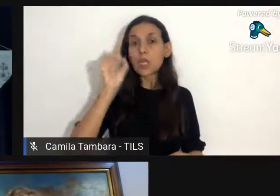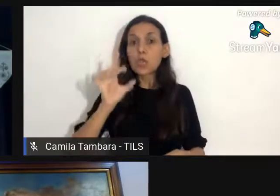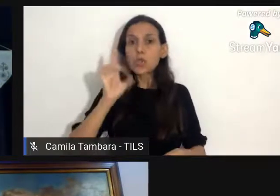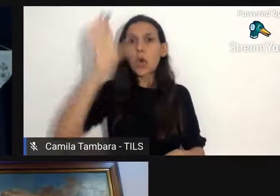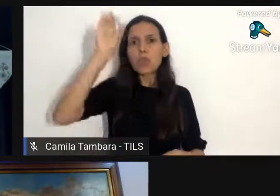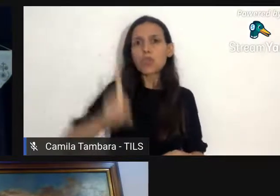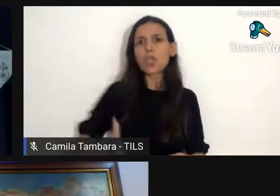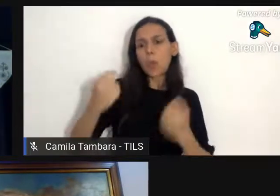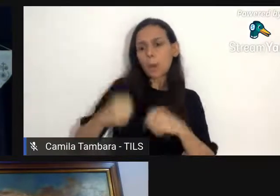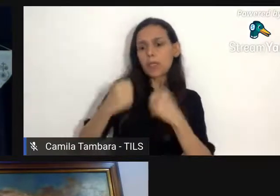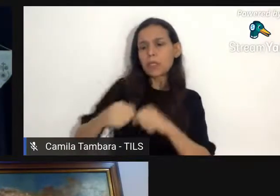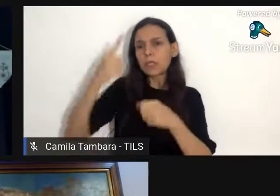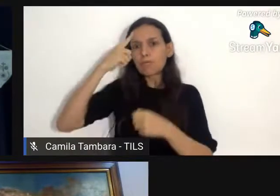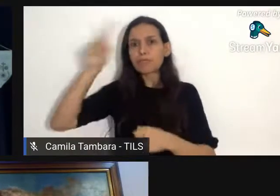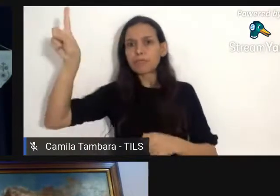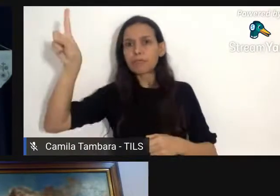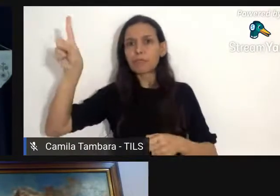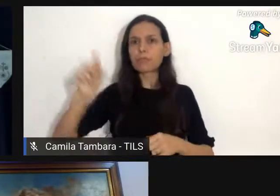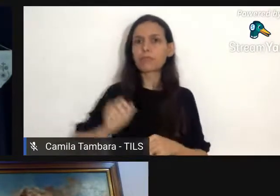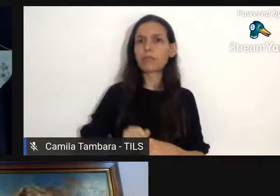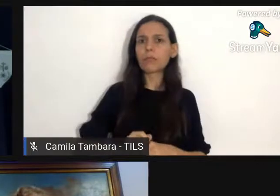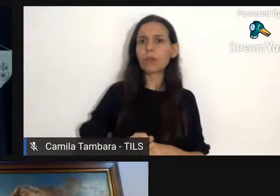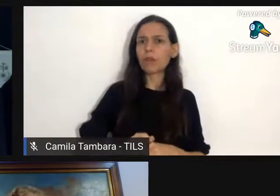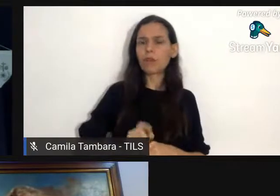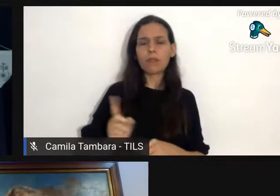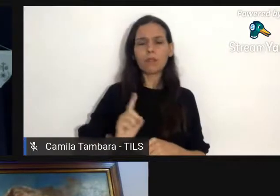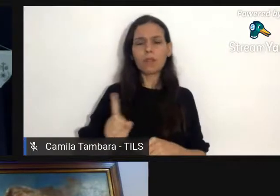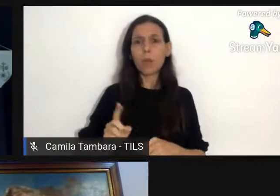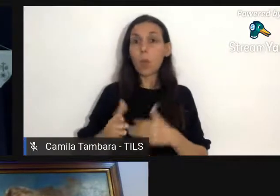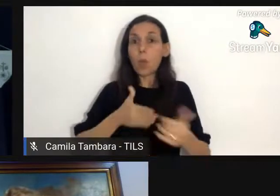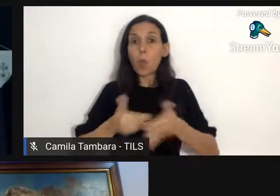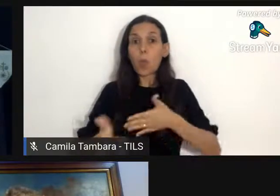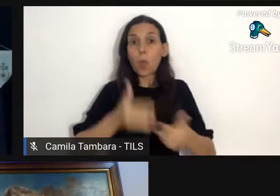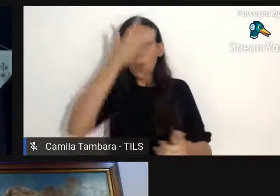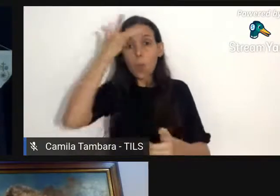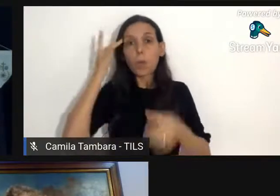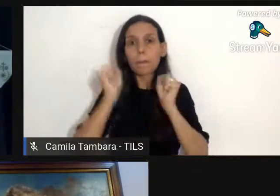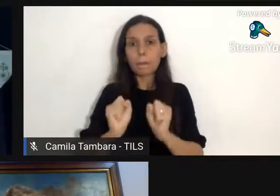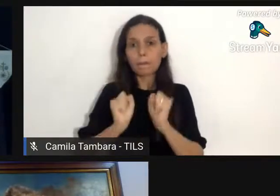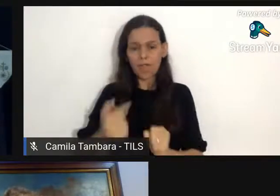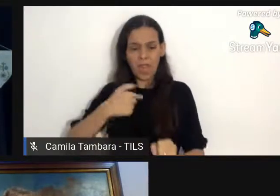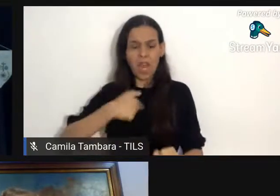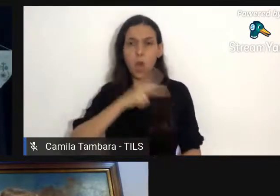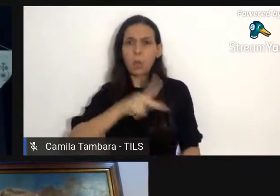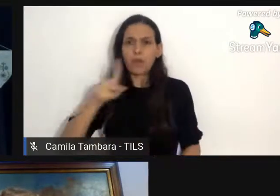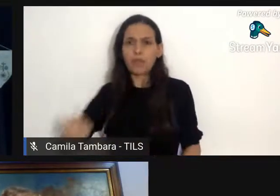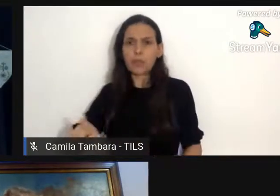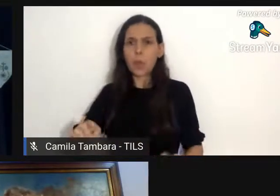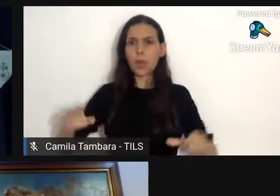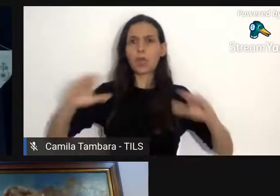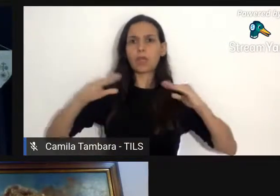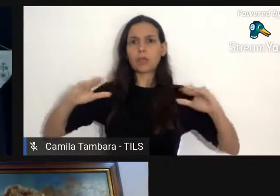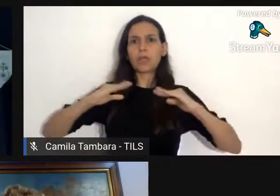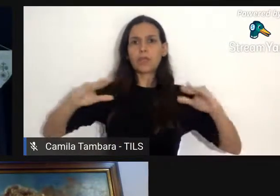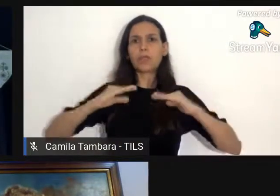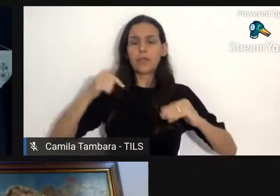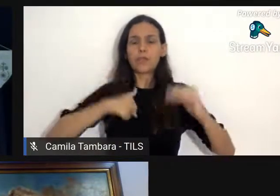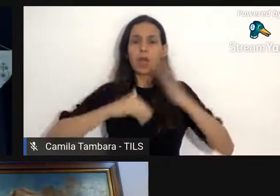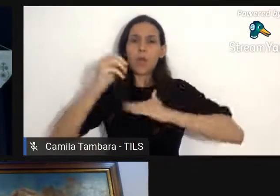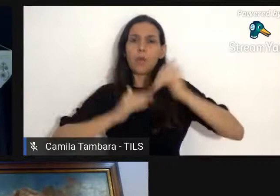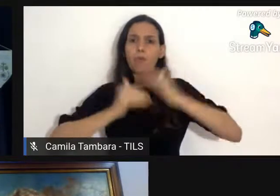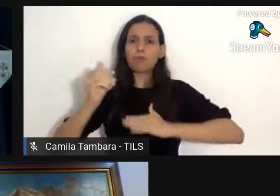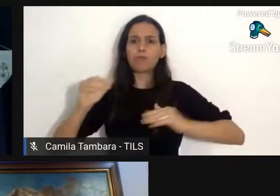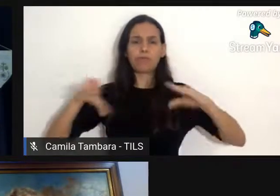essa ideia, assim, a mim só cabe ministrar aula de educação física, né? Esta é a minha profissão, é para isso que eu me formei,